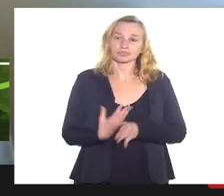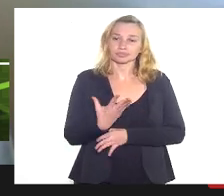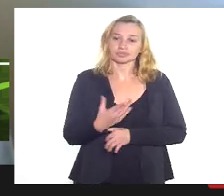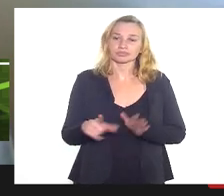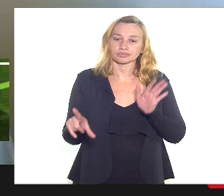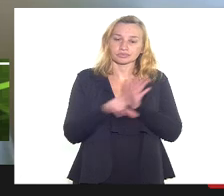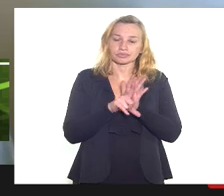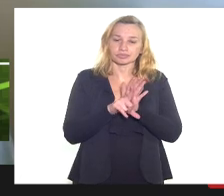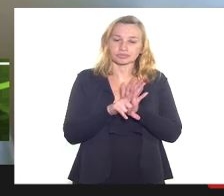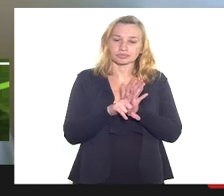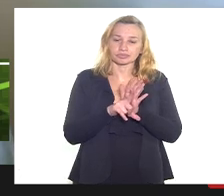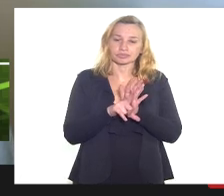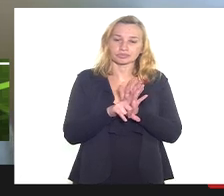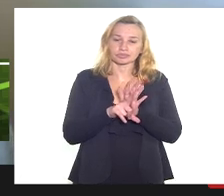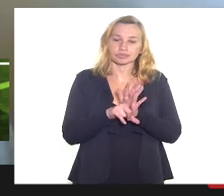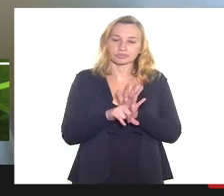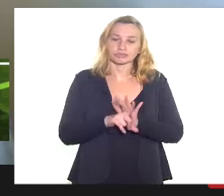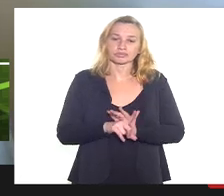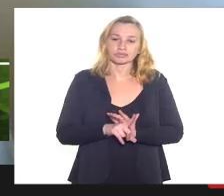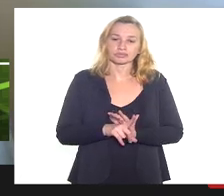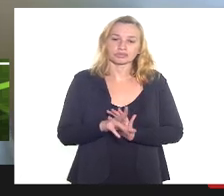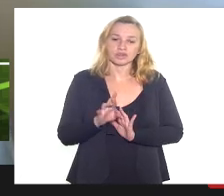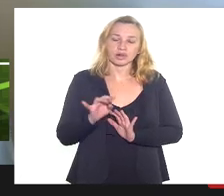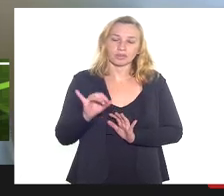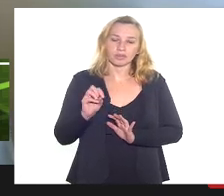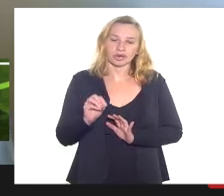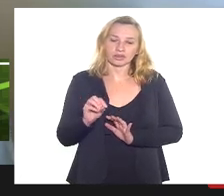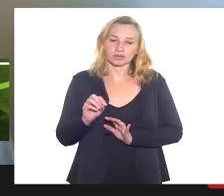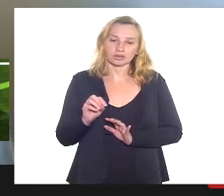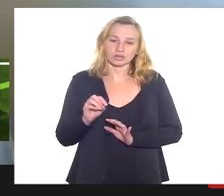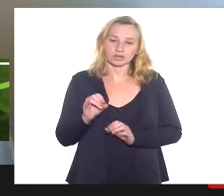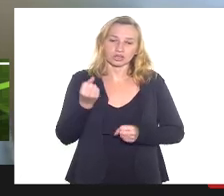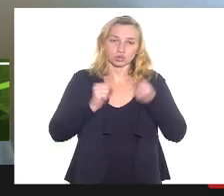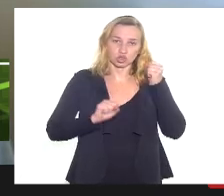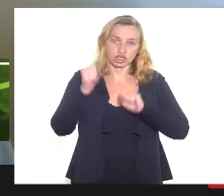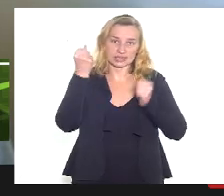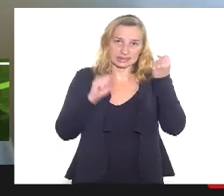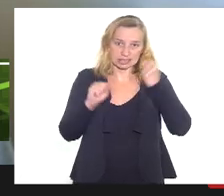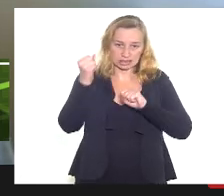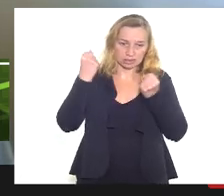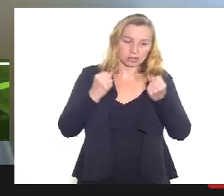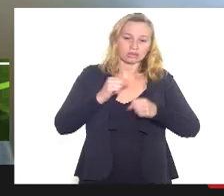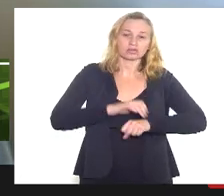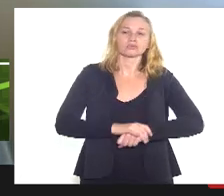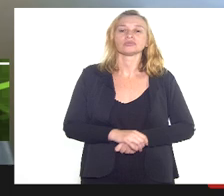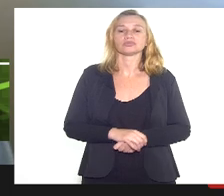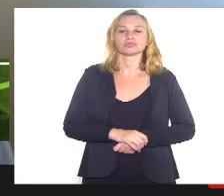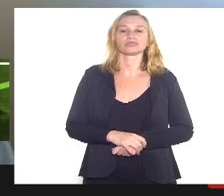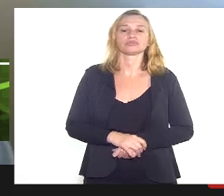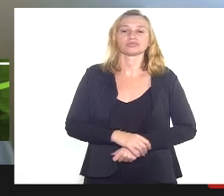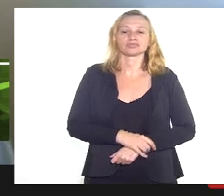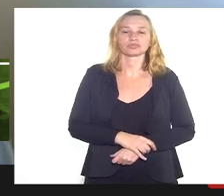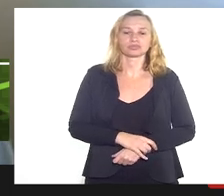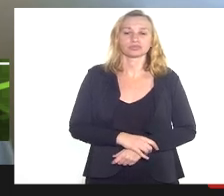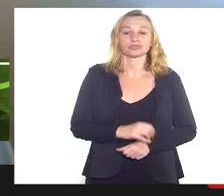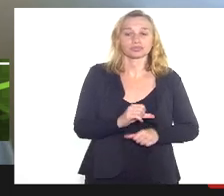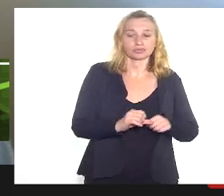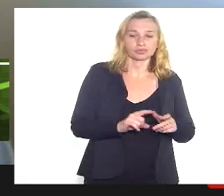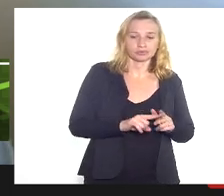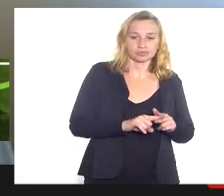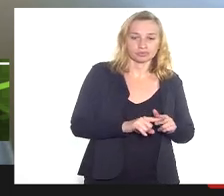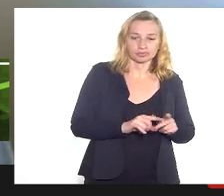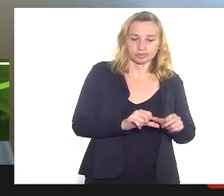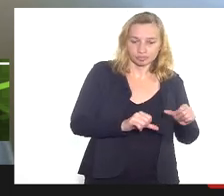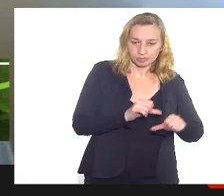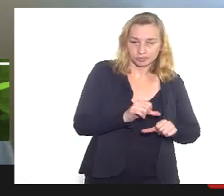lei do repeto industrialização, que interiorizou a modificação do